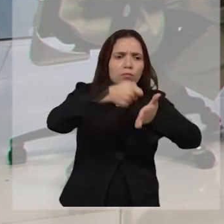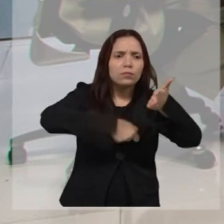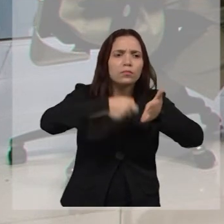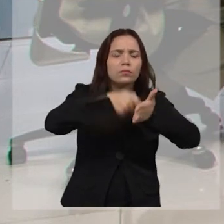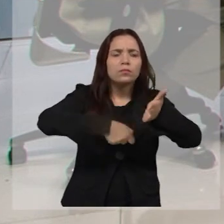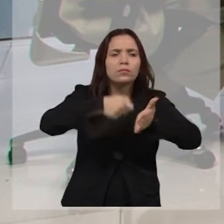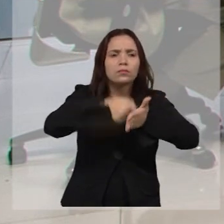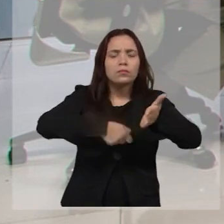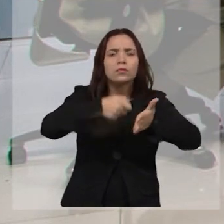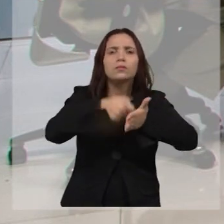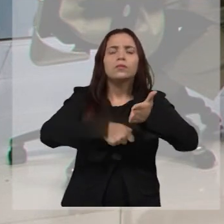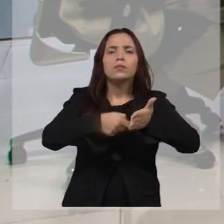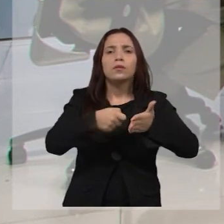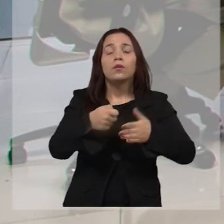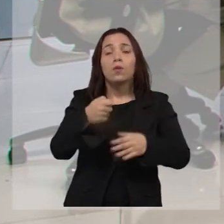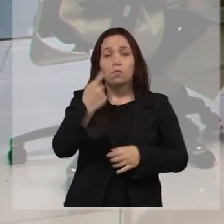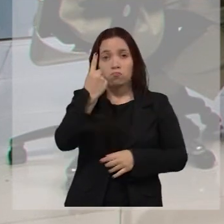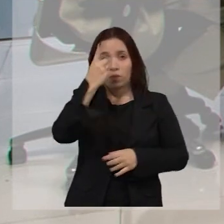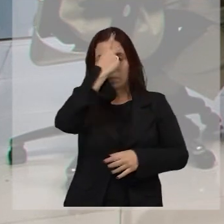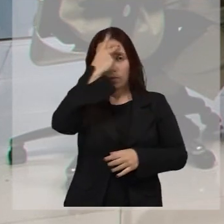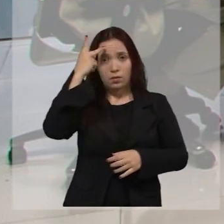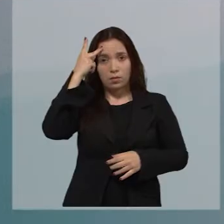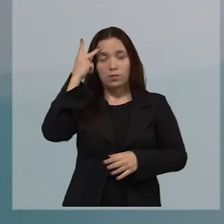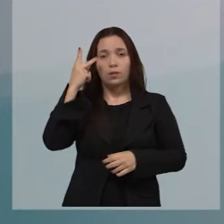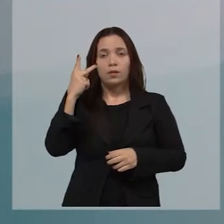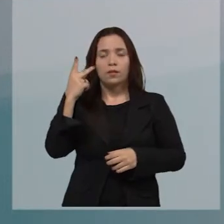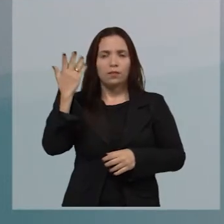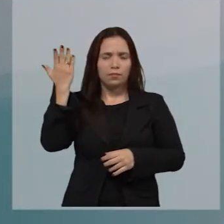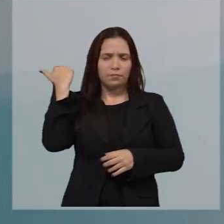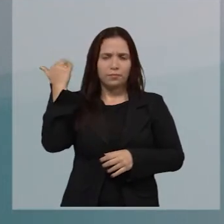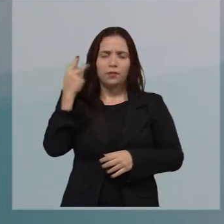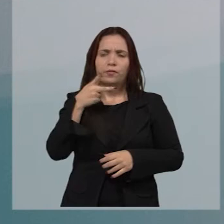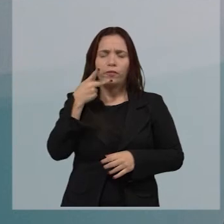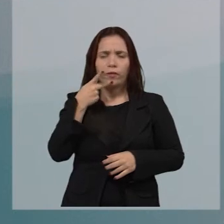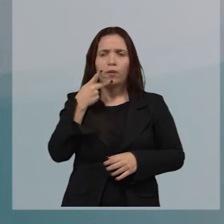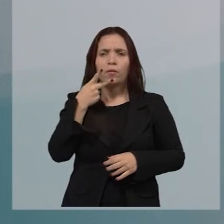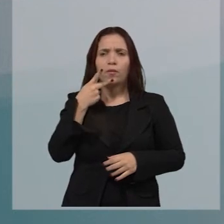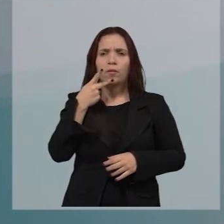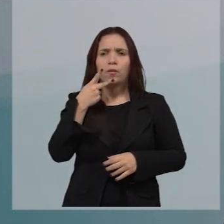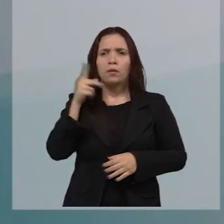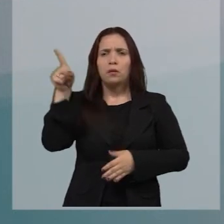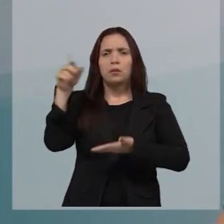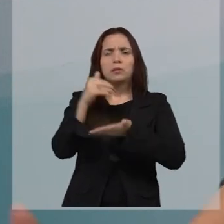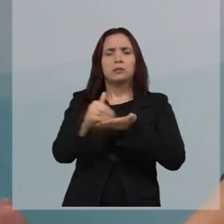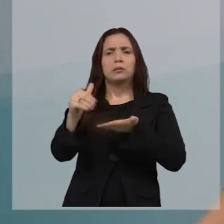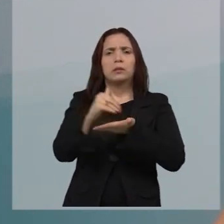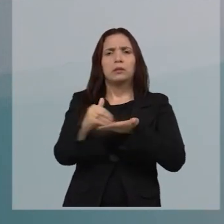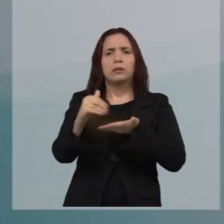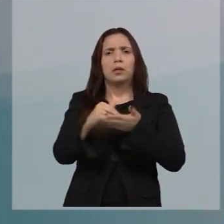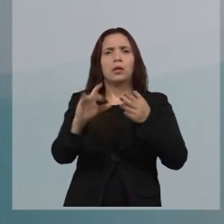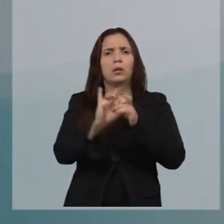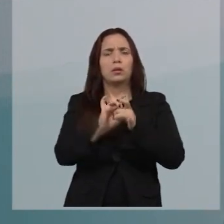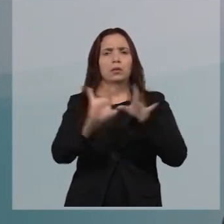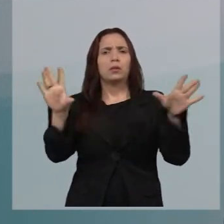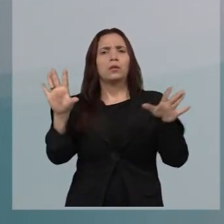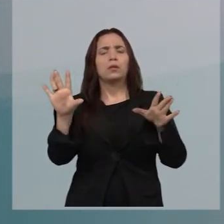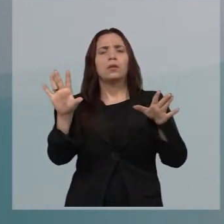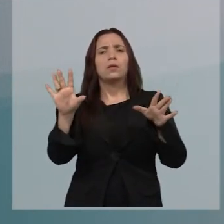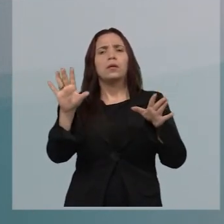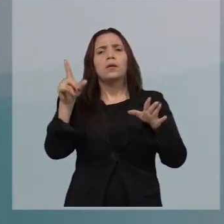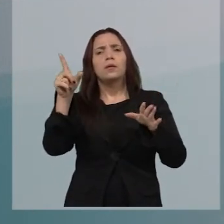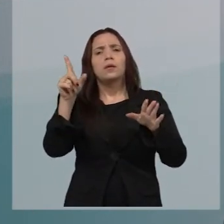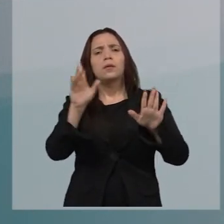né? Enquanto eu ouvi uma pessoa há umas semanas atrás fazer um comentário dizendo assim: por que o secretário não deixou esses presos